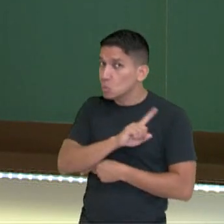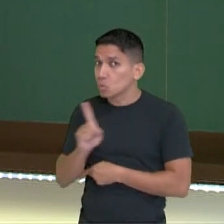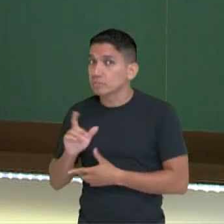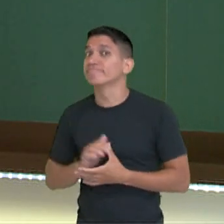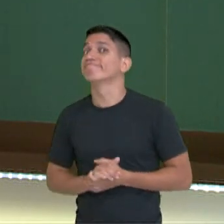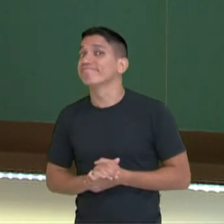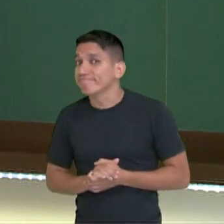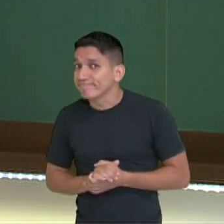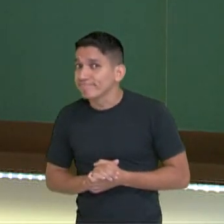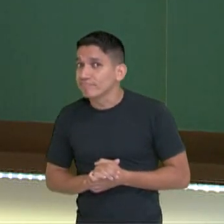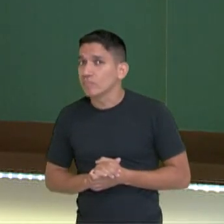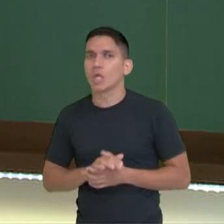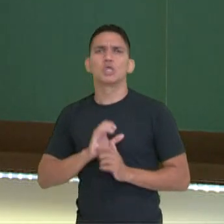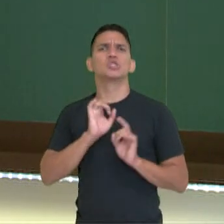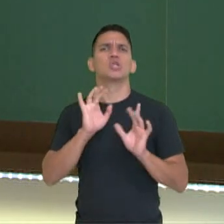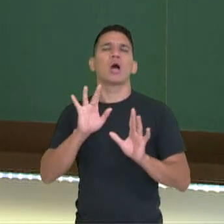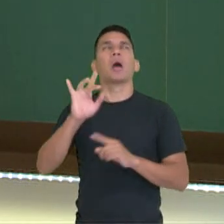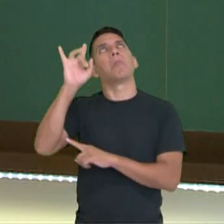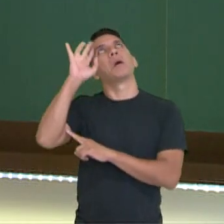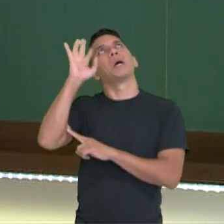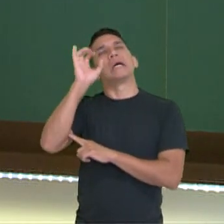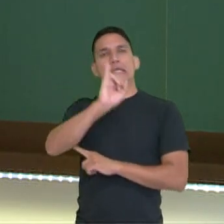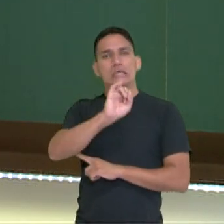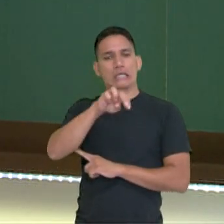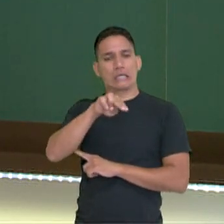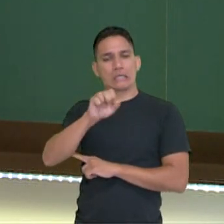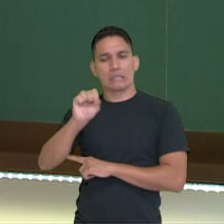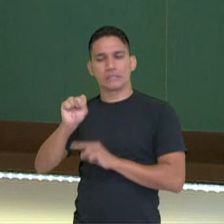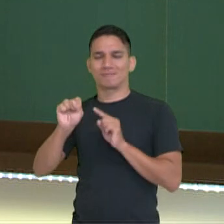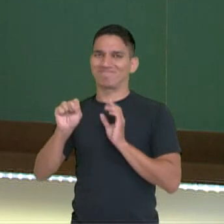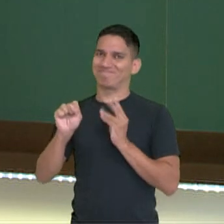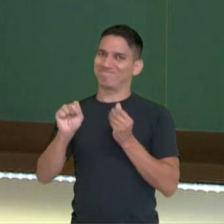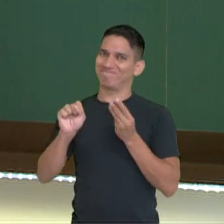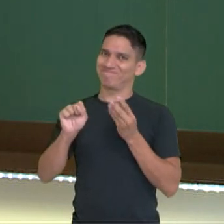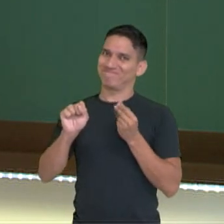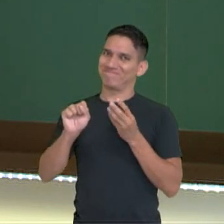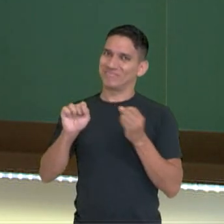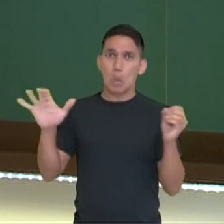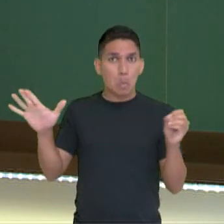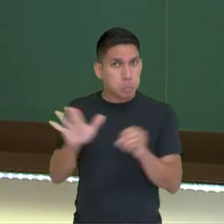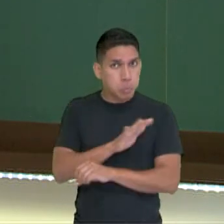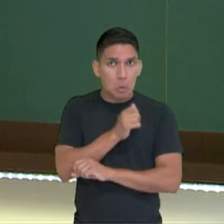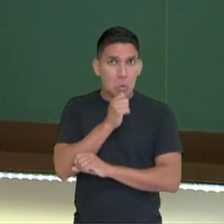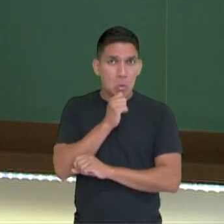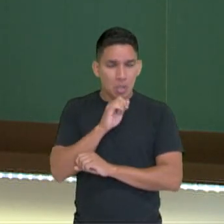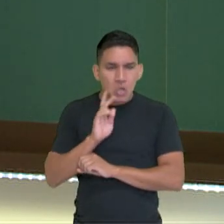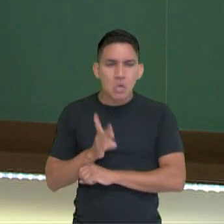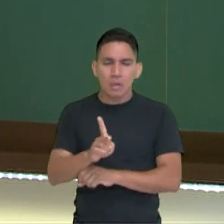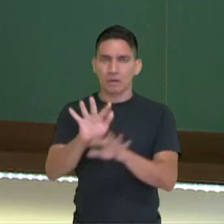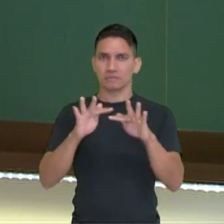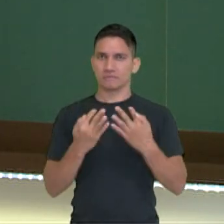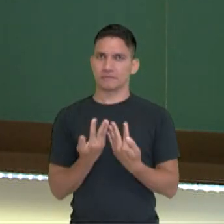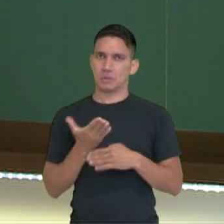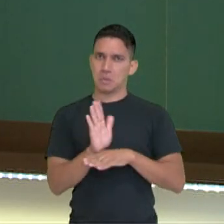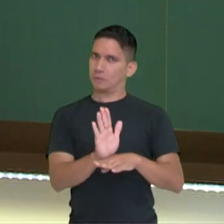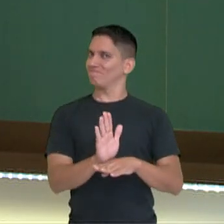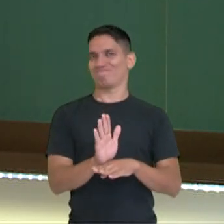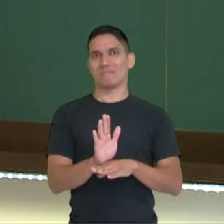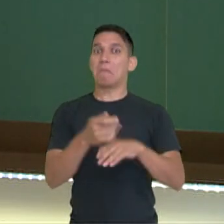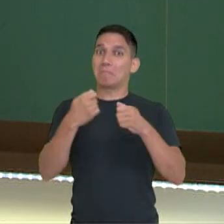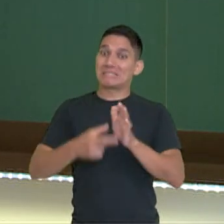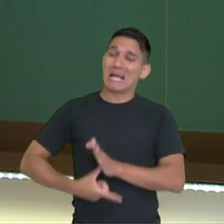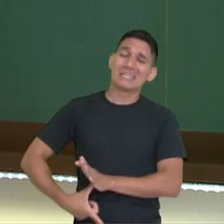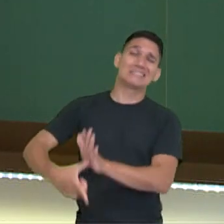de eu pensar apenas no INSS hoje em dia não é suficiente para manter uma família. Então você tem que se